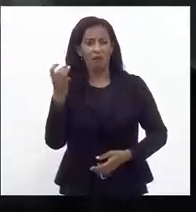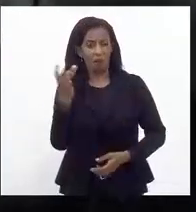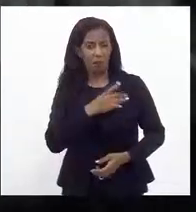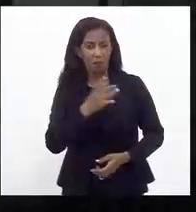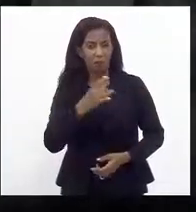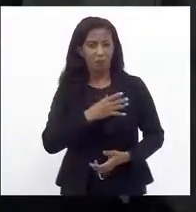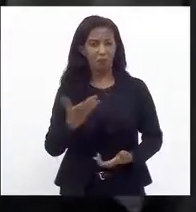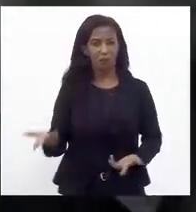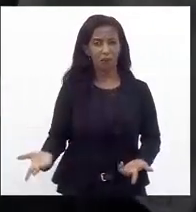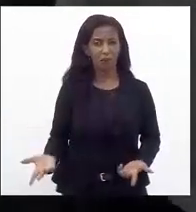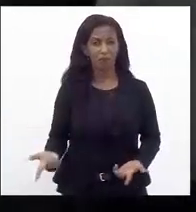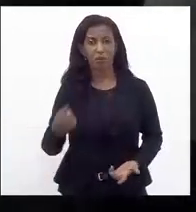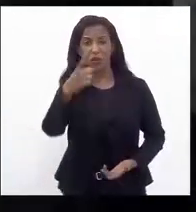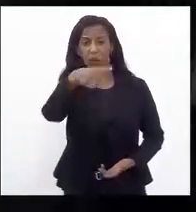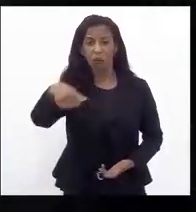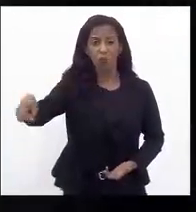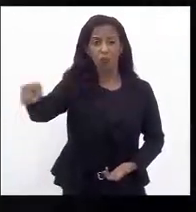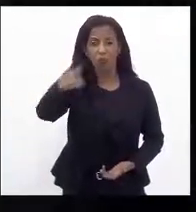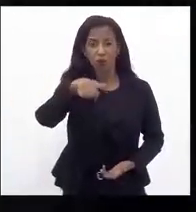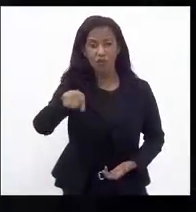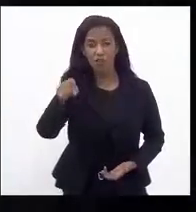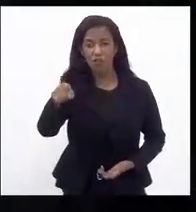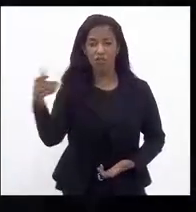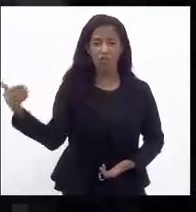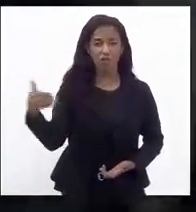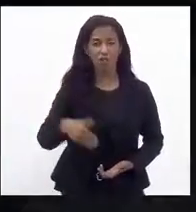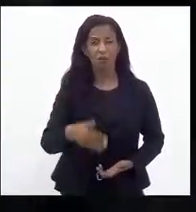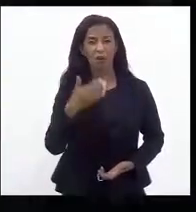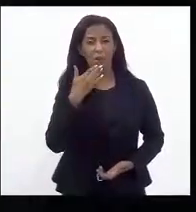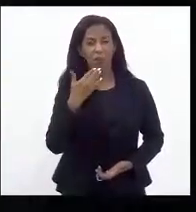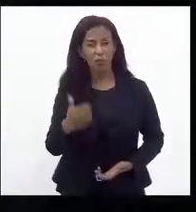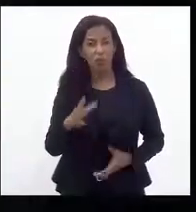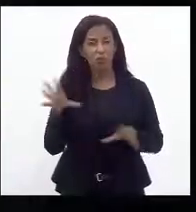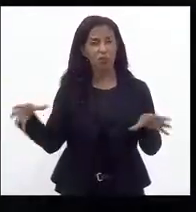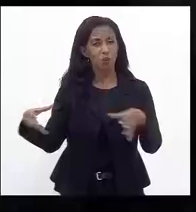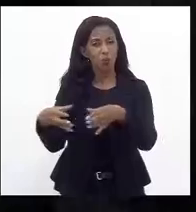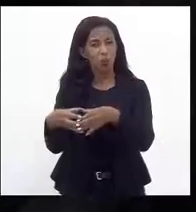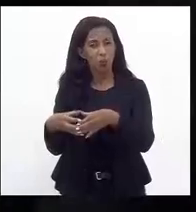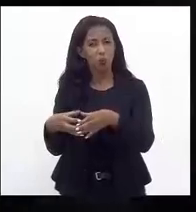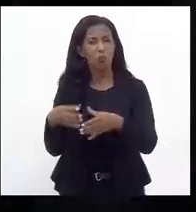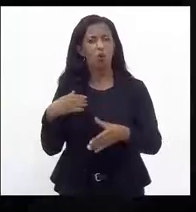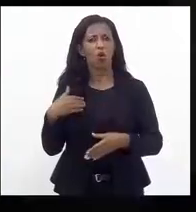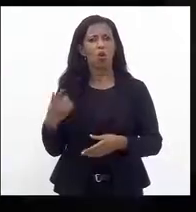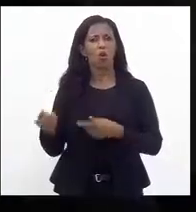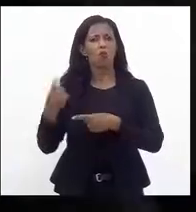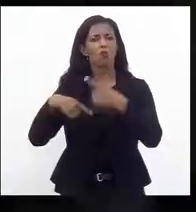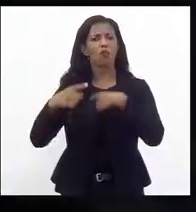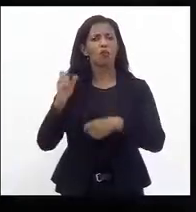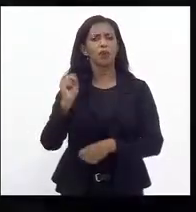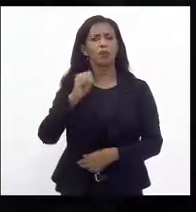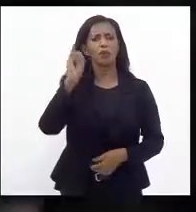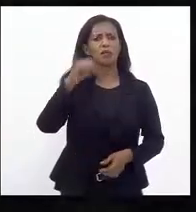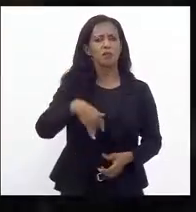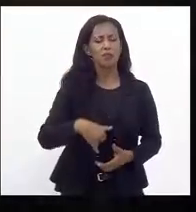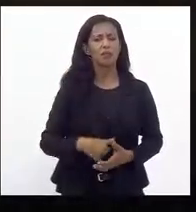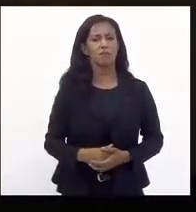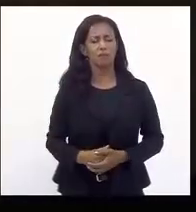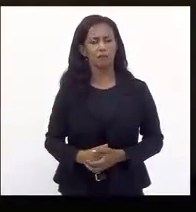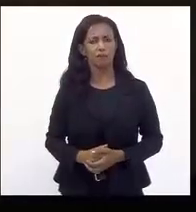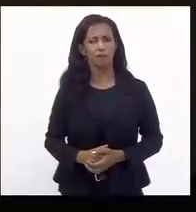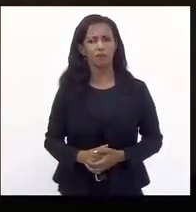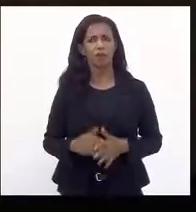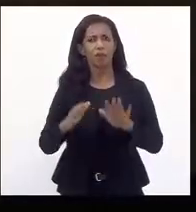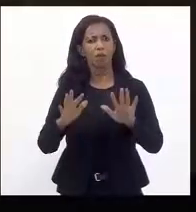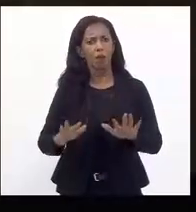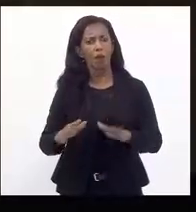intimidar Então por vocês que vieram pedir pelas categorias e eu vou voltar o meu voto sim presente